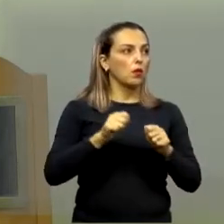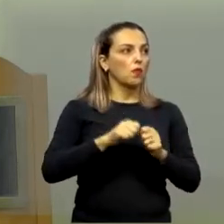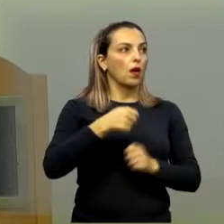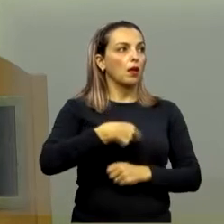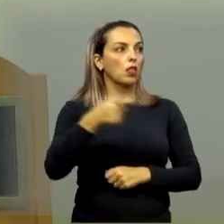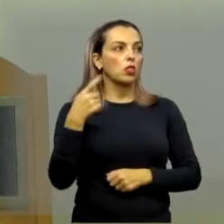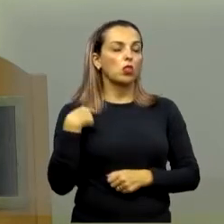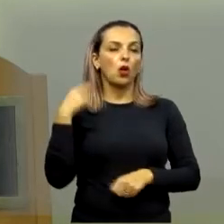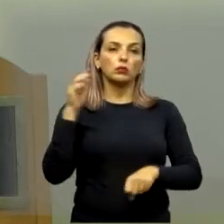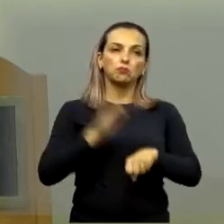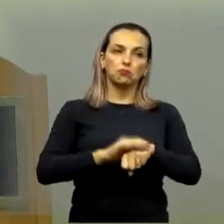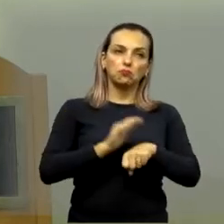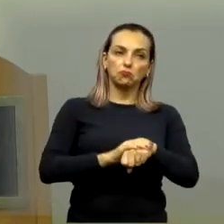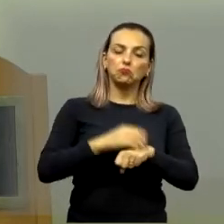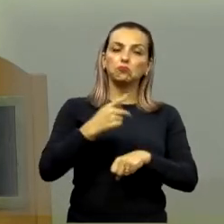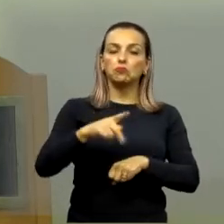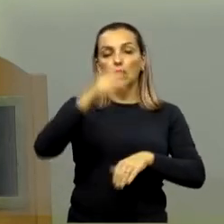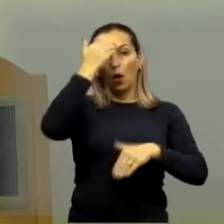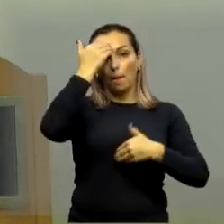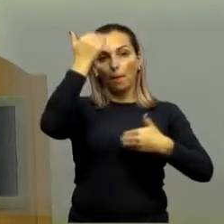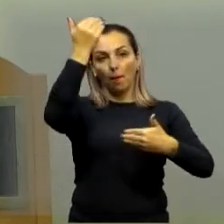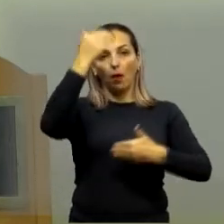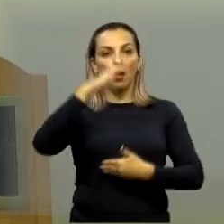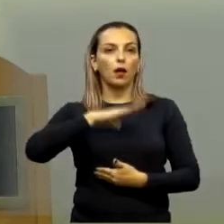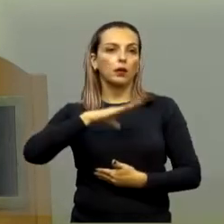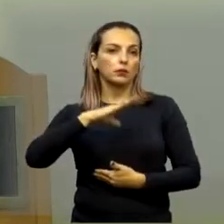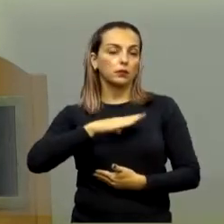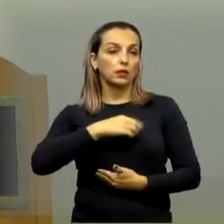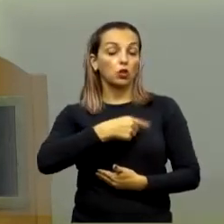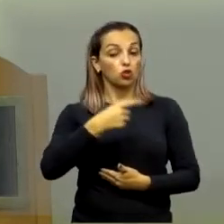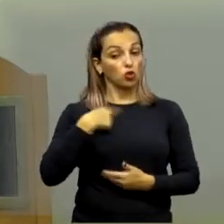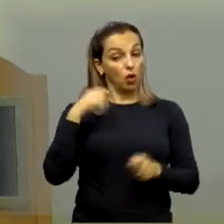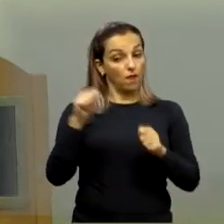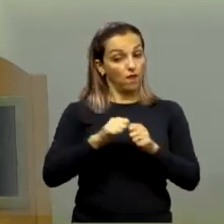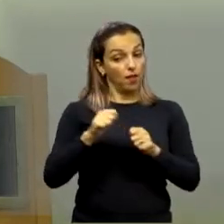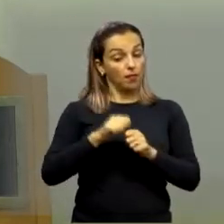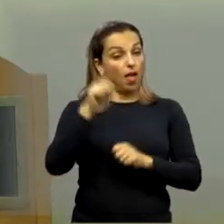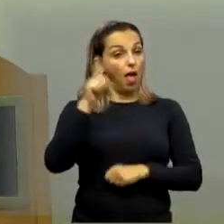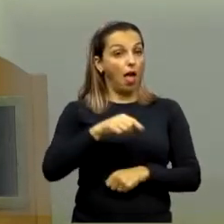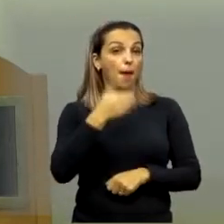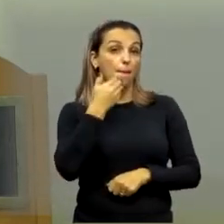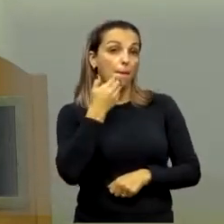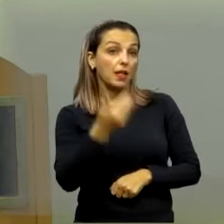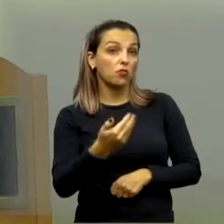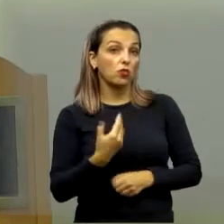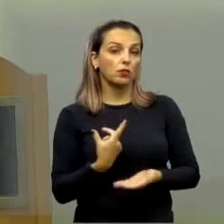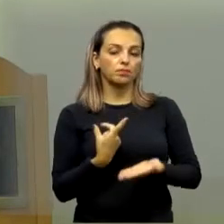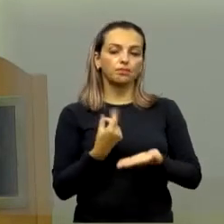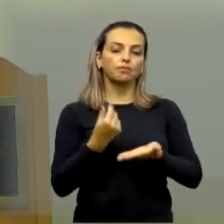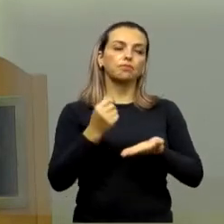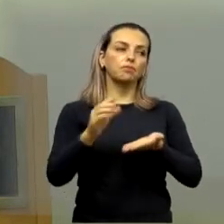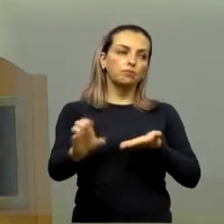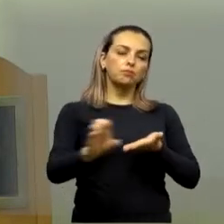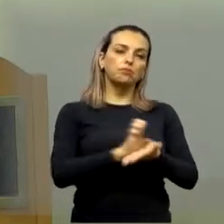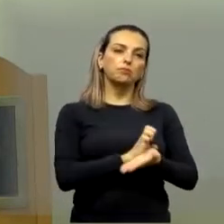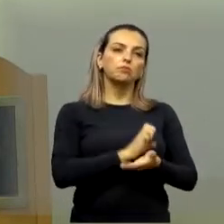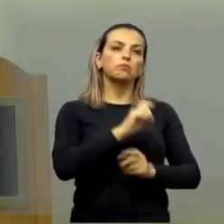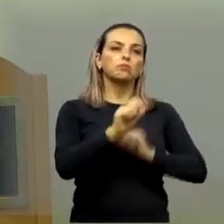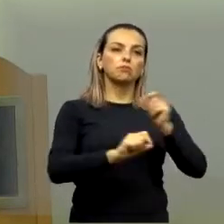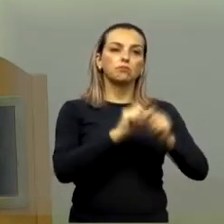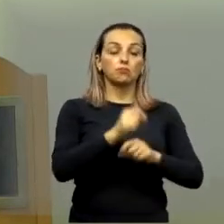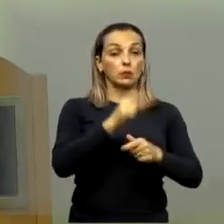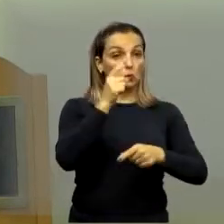Brasília né Gente eu só tenho que agradecer a cidade outros nós podemos fazer isso aqui é pedir emenda para que traz traz